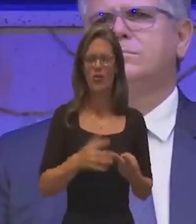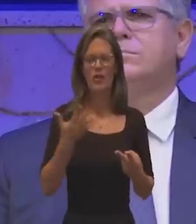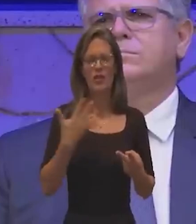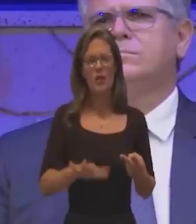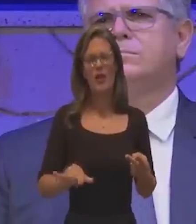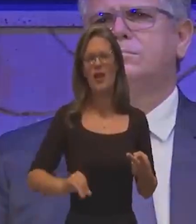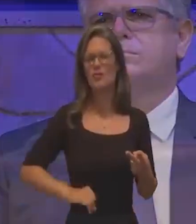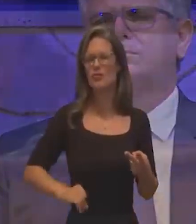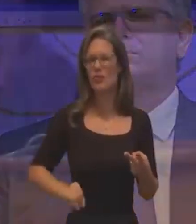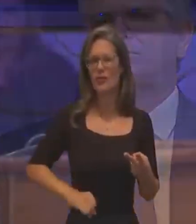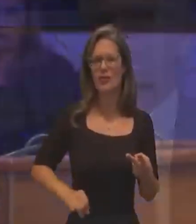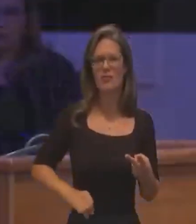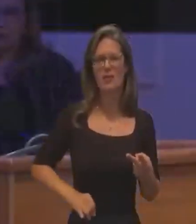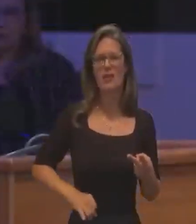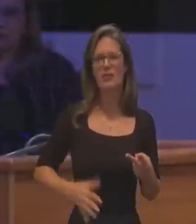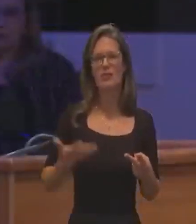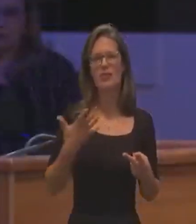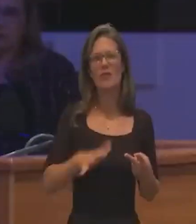esse sofrimento.